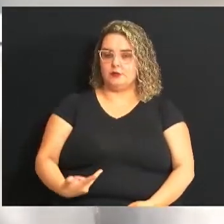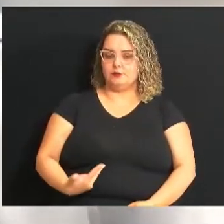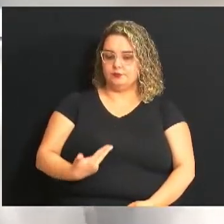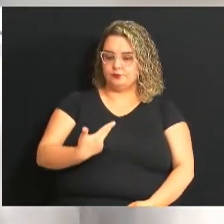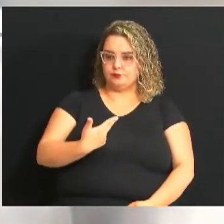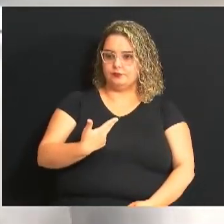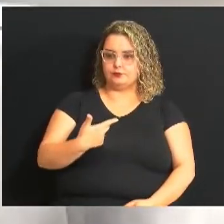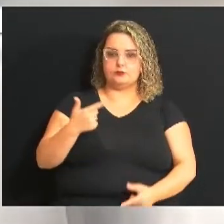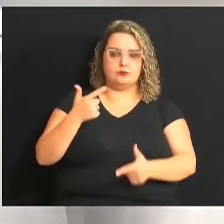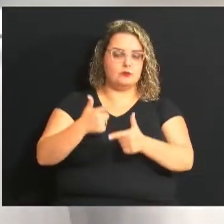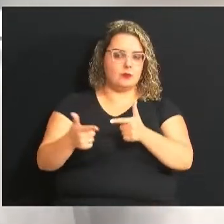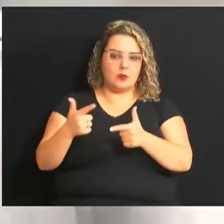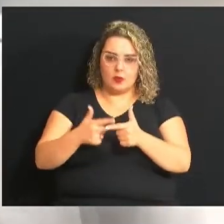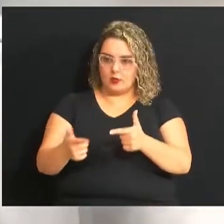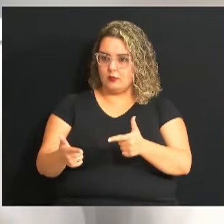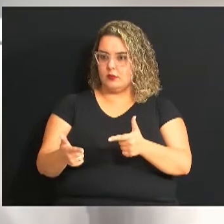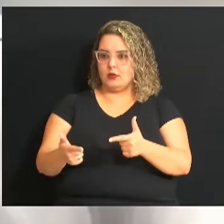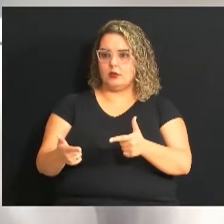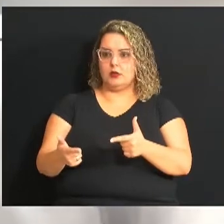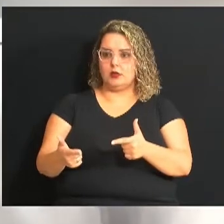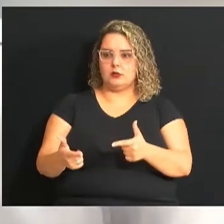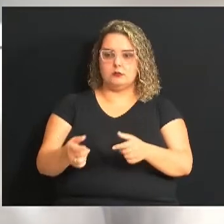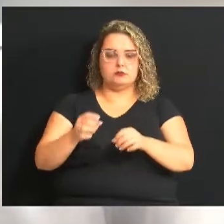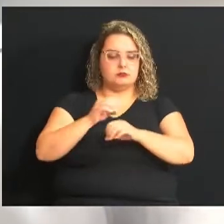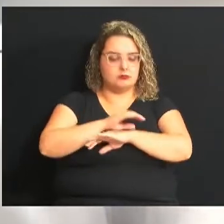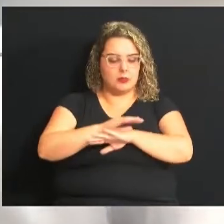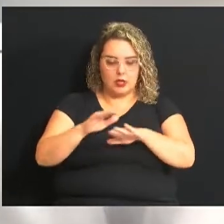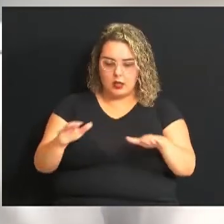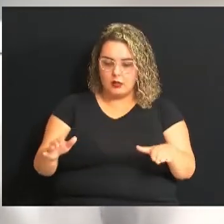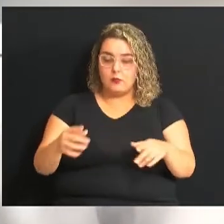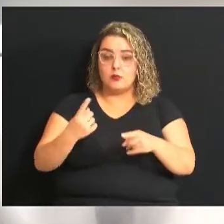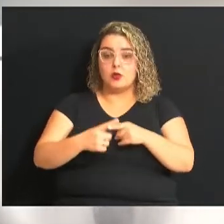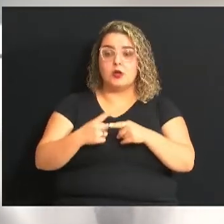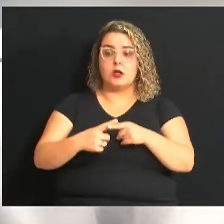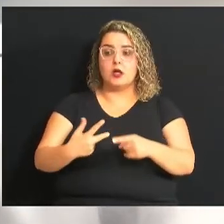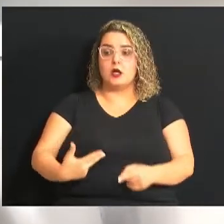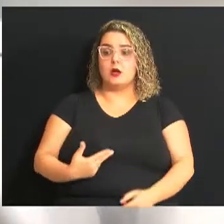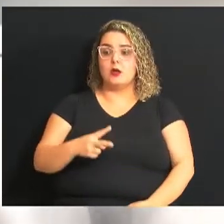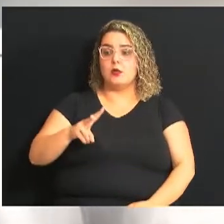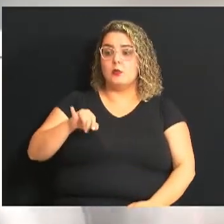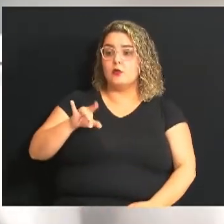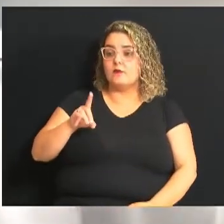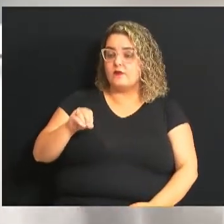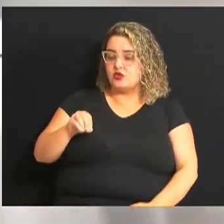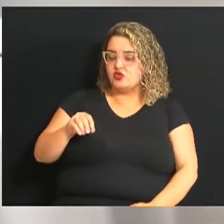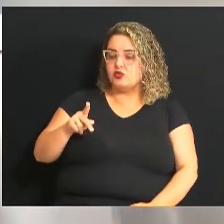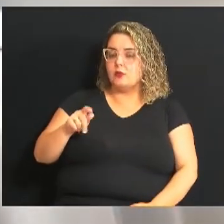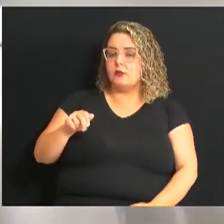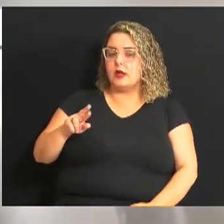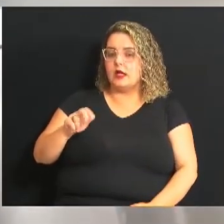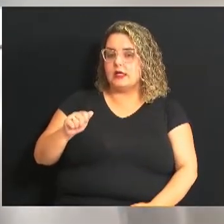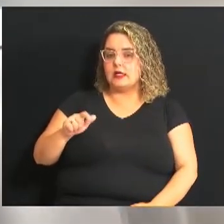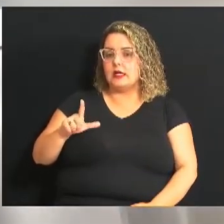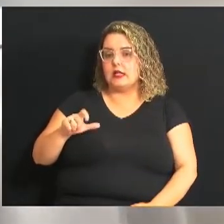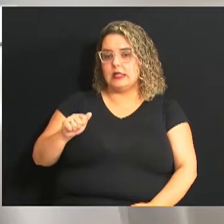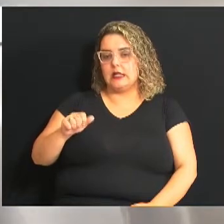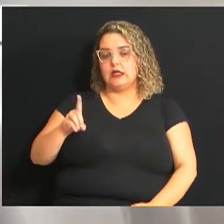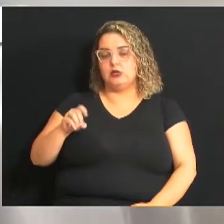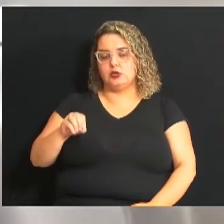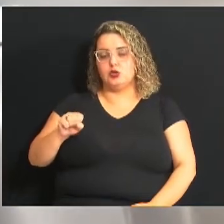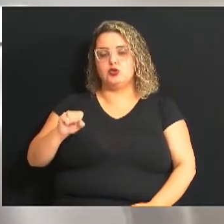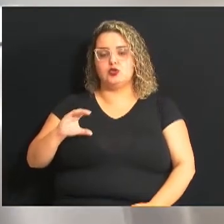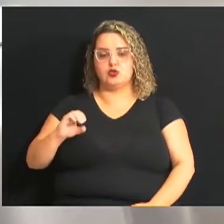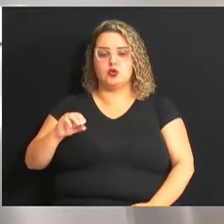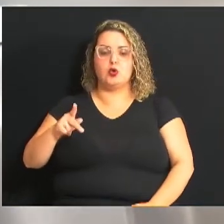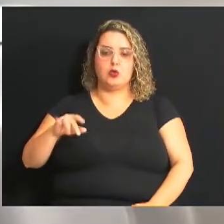que tem que ser tirado, porque a cirurgia por videolaparoscopia é minimamente invasiva e a taxa de